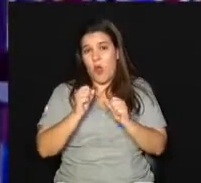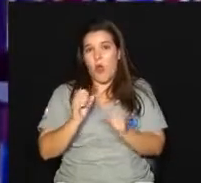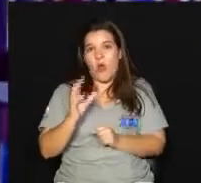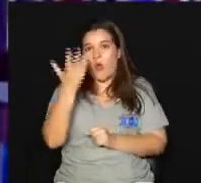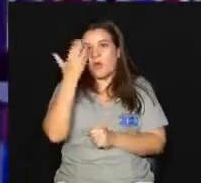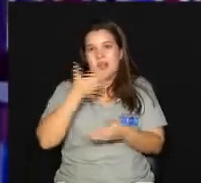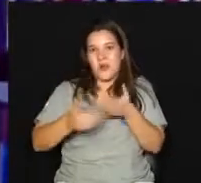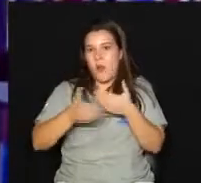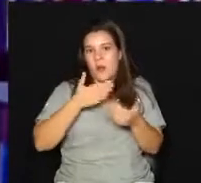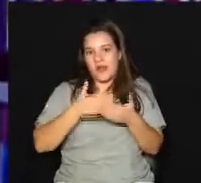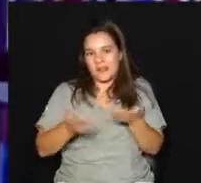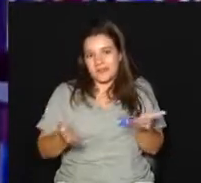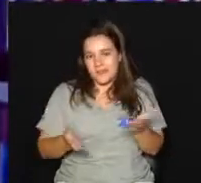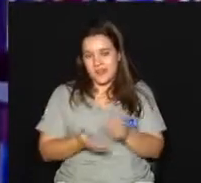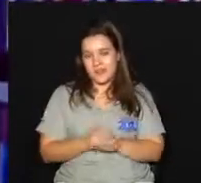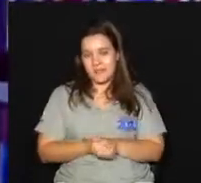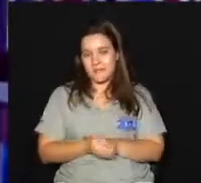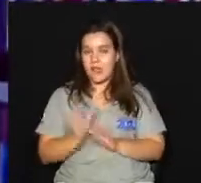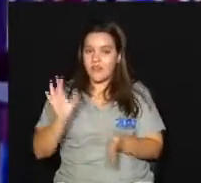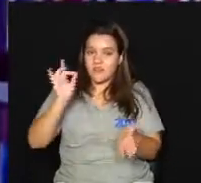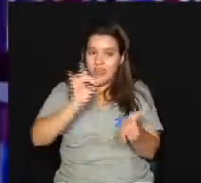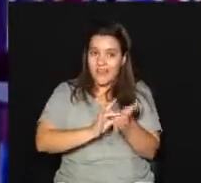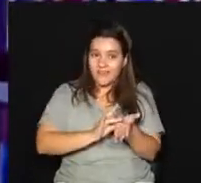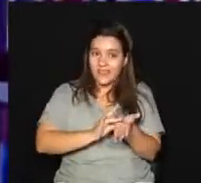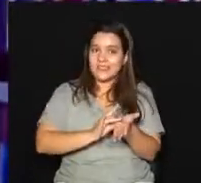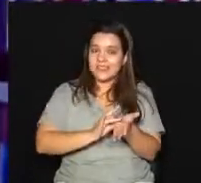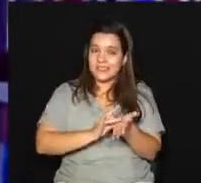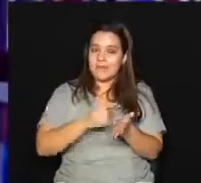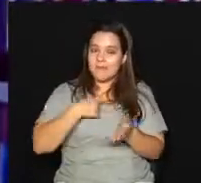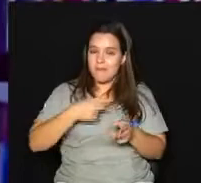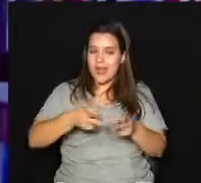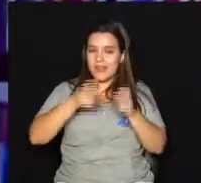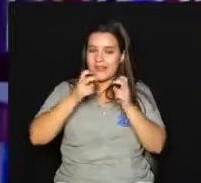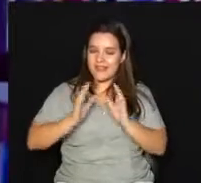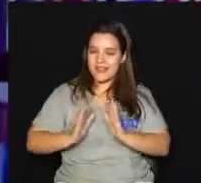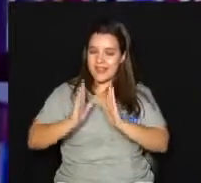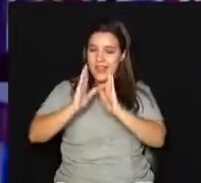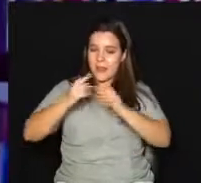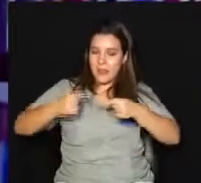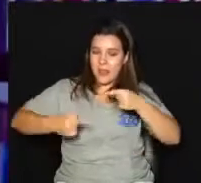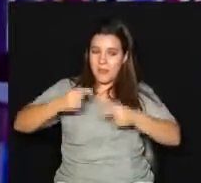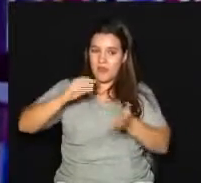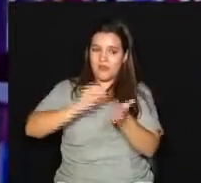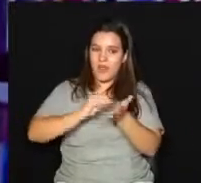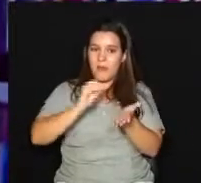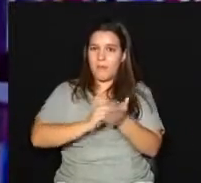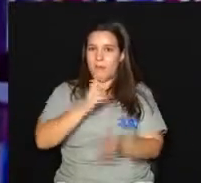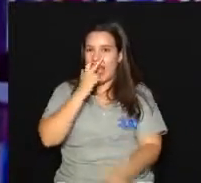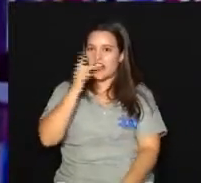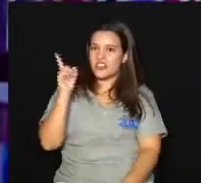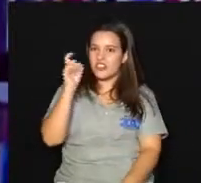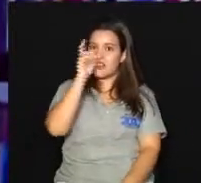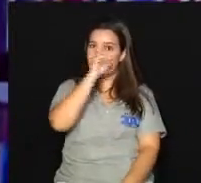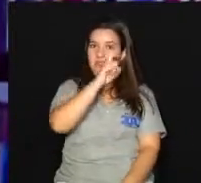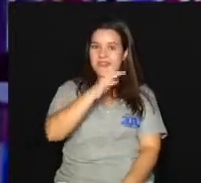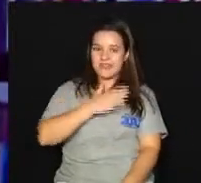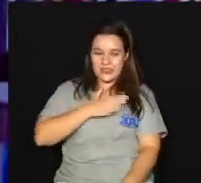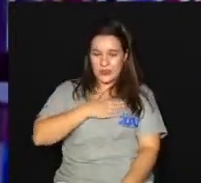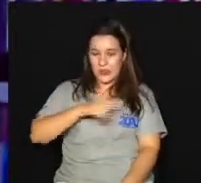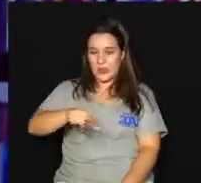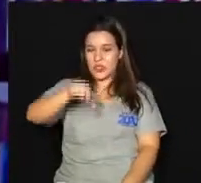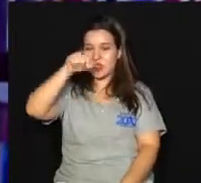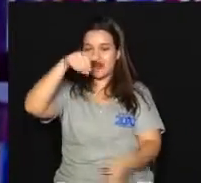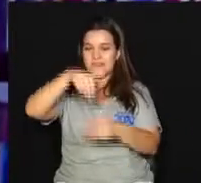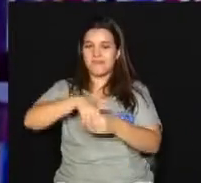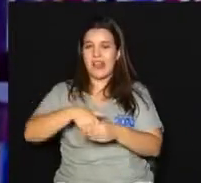as duas coisas. Mas é fato que a ausência de maior número de debate dificulta a definição e a